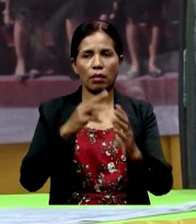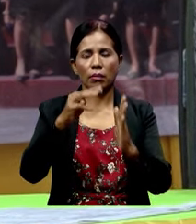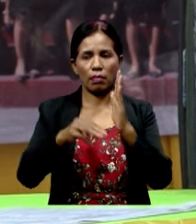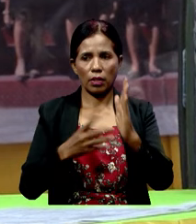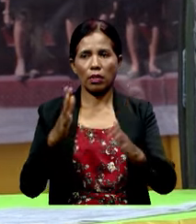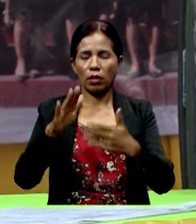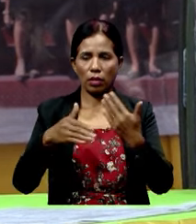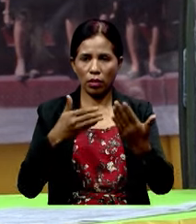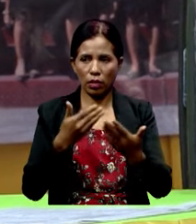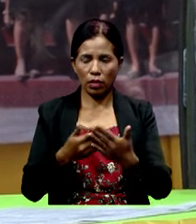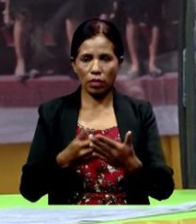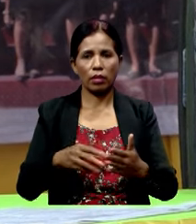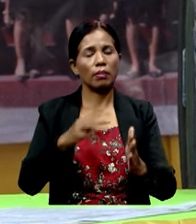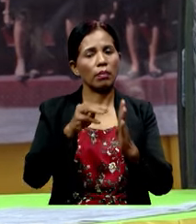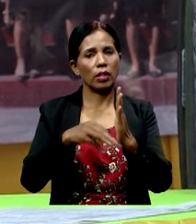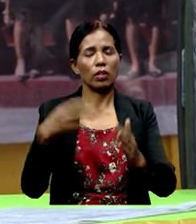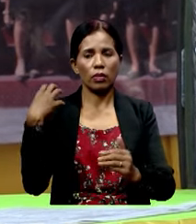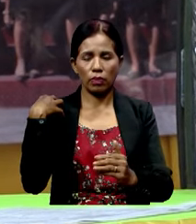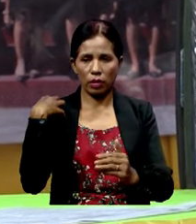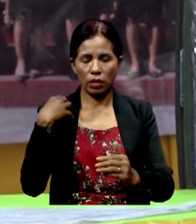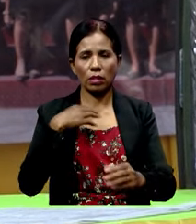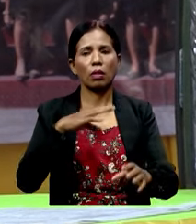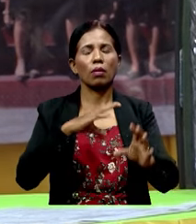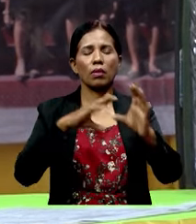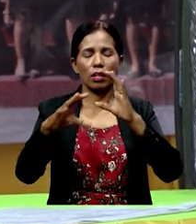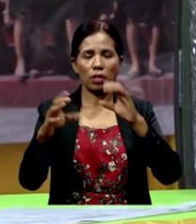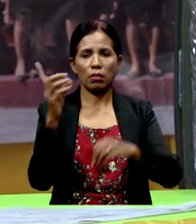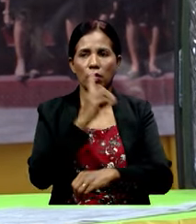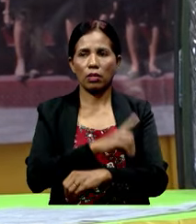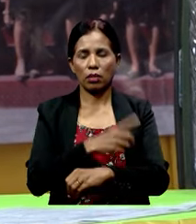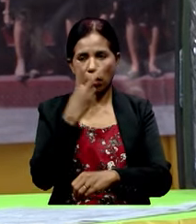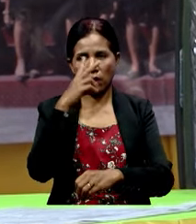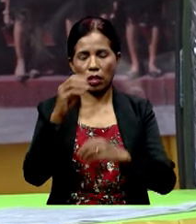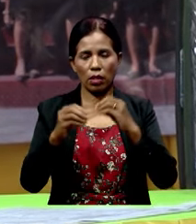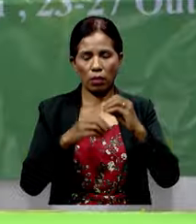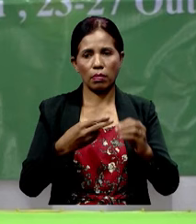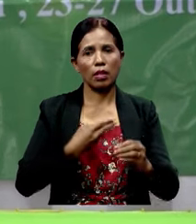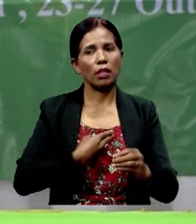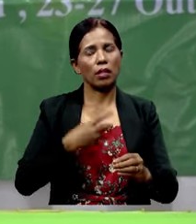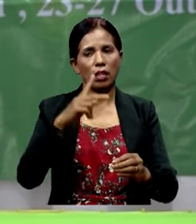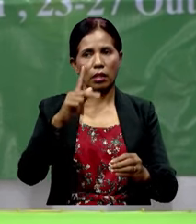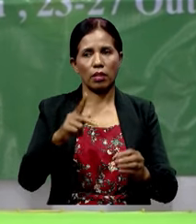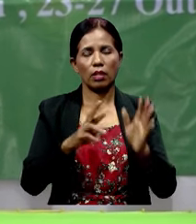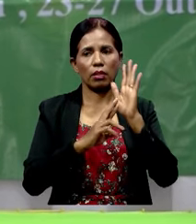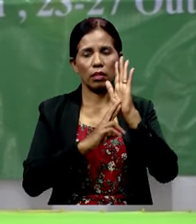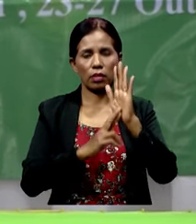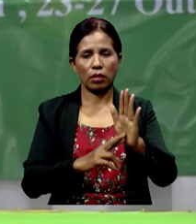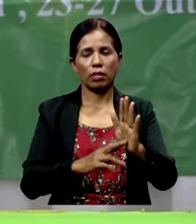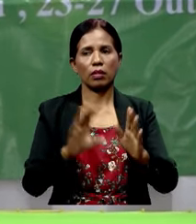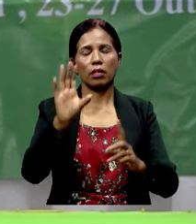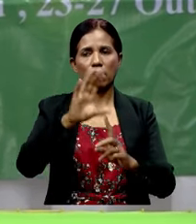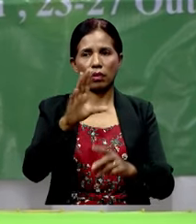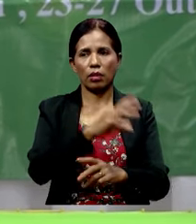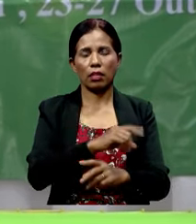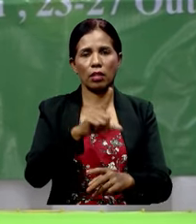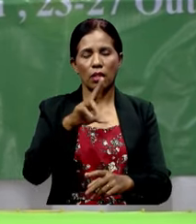baia sistema comunicação lorlornia ne halailio baia questão ética. Representante coordenador CFTEC